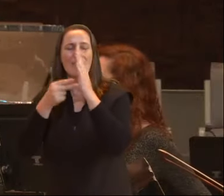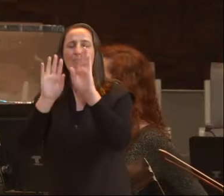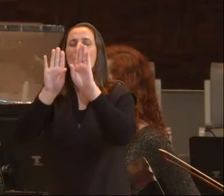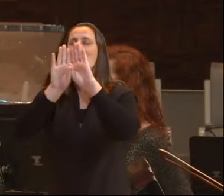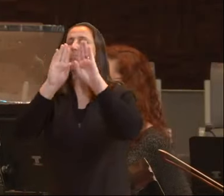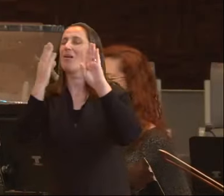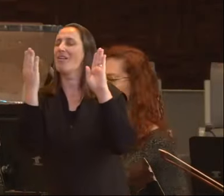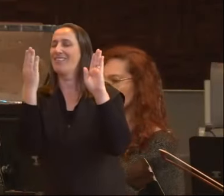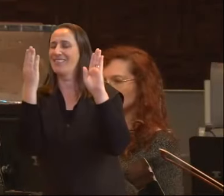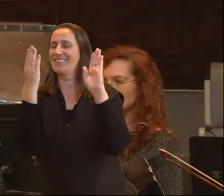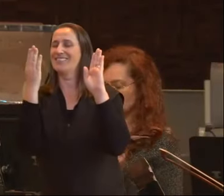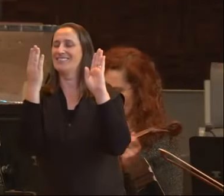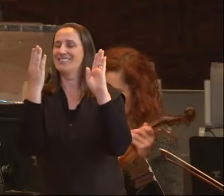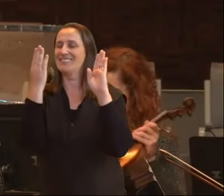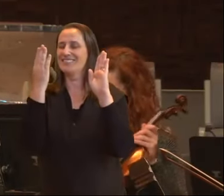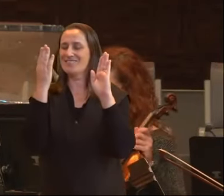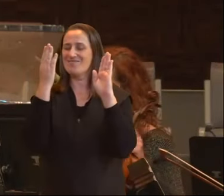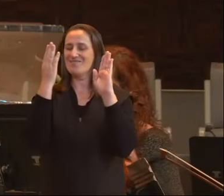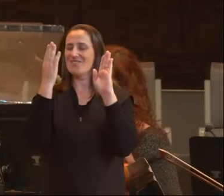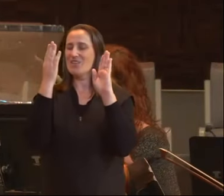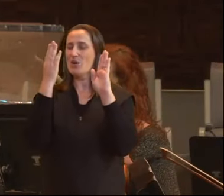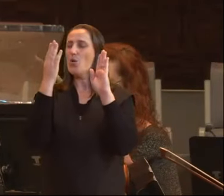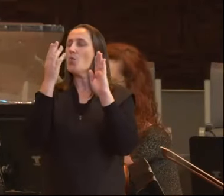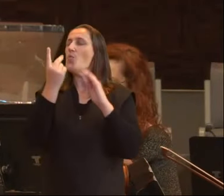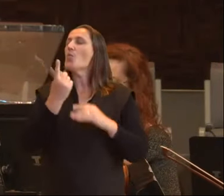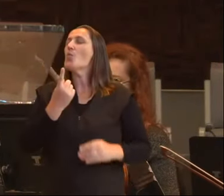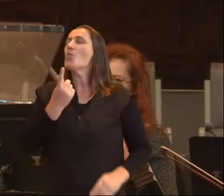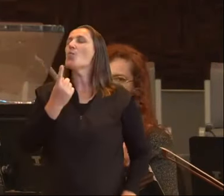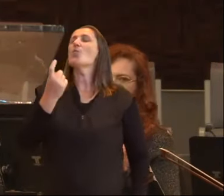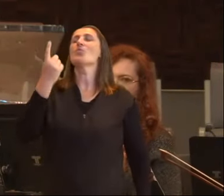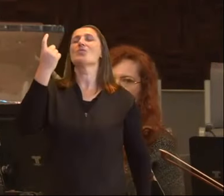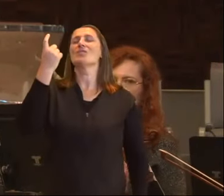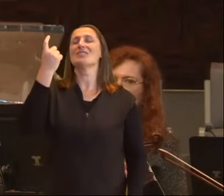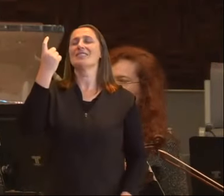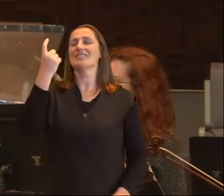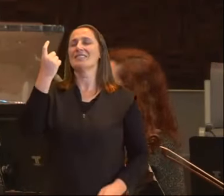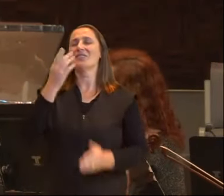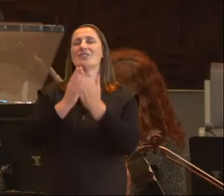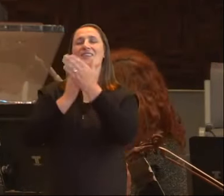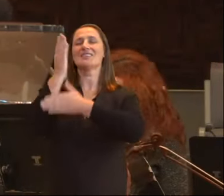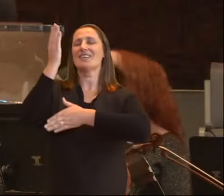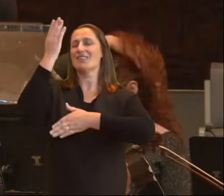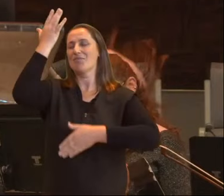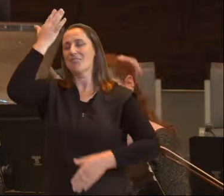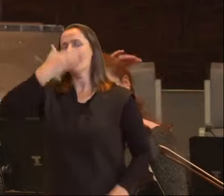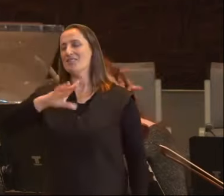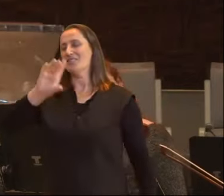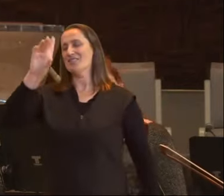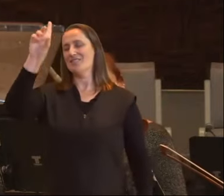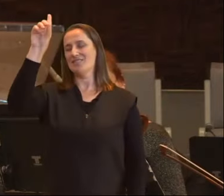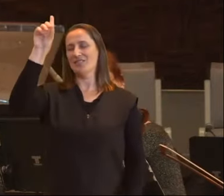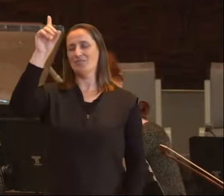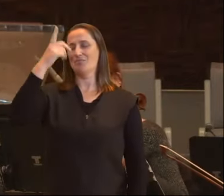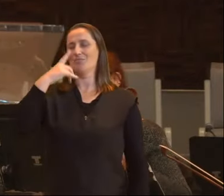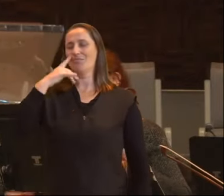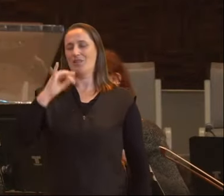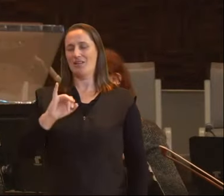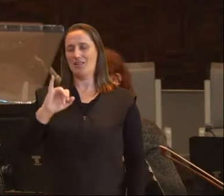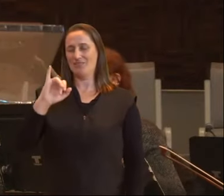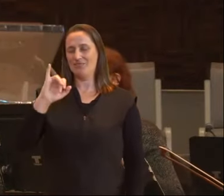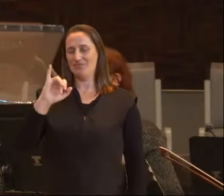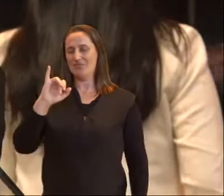é o único acesso à presença do Pai. Senhor, recebe-nos de